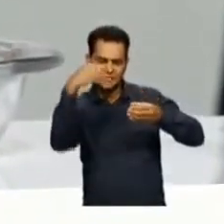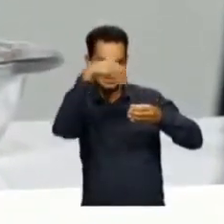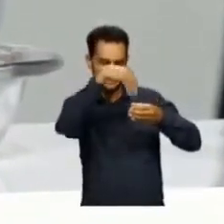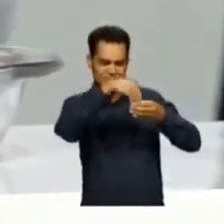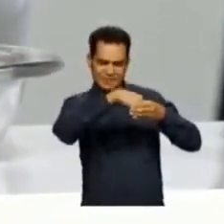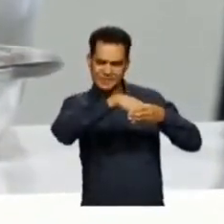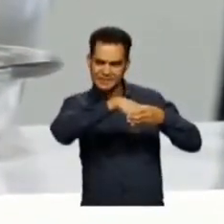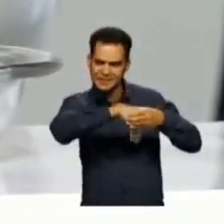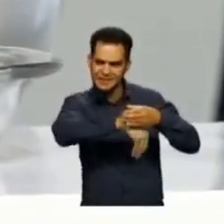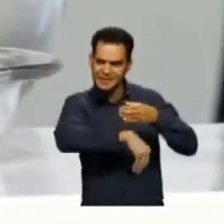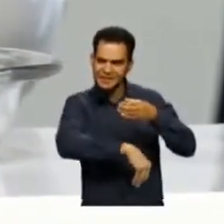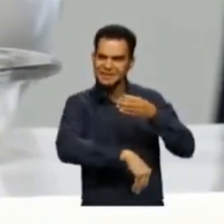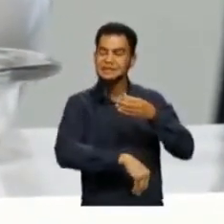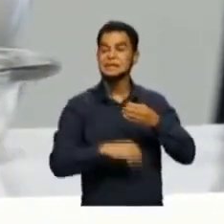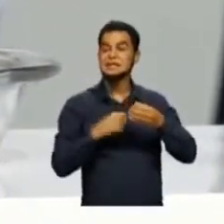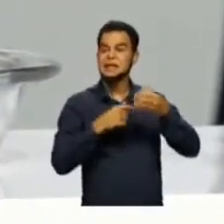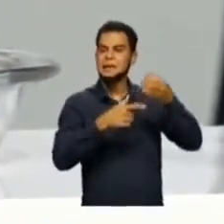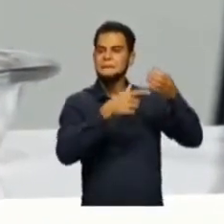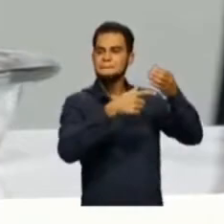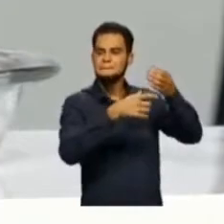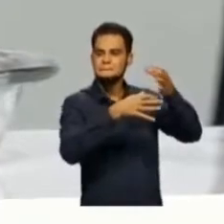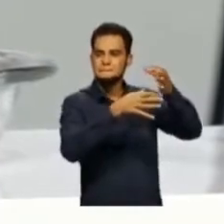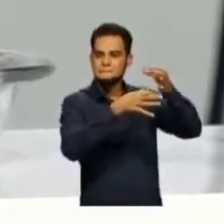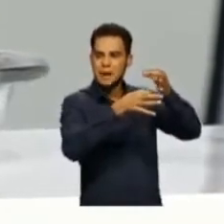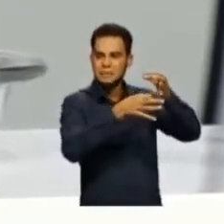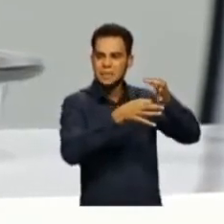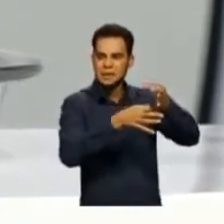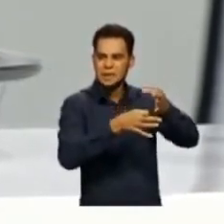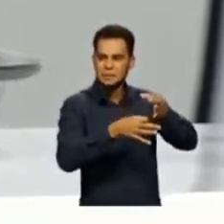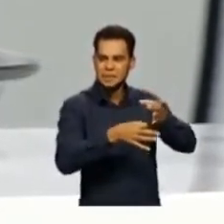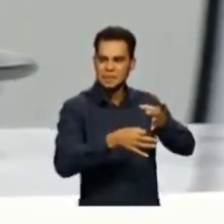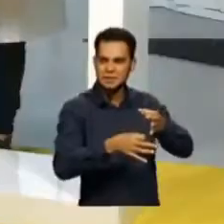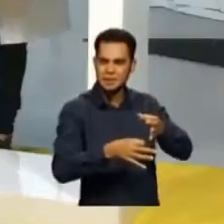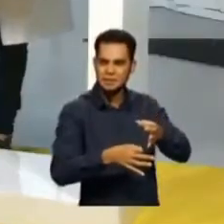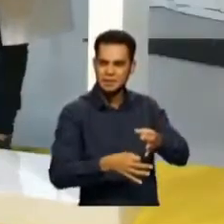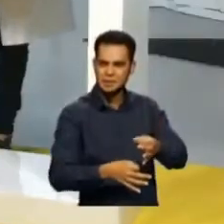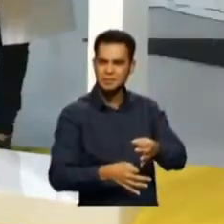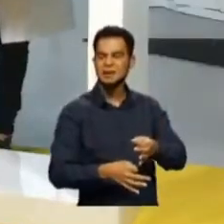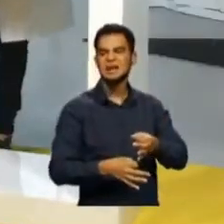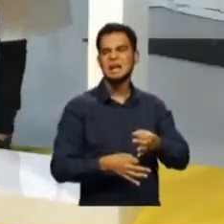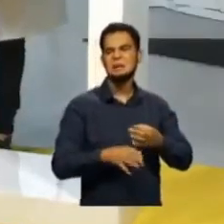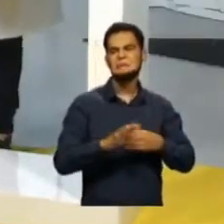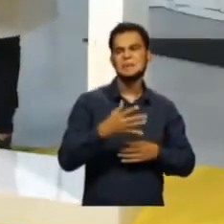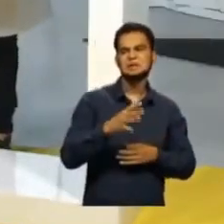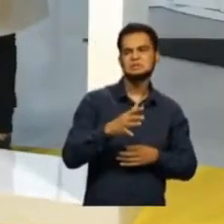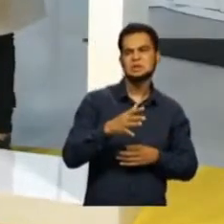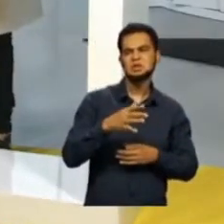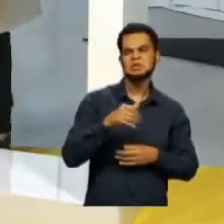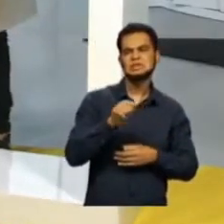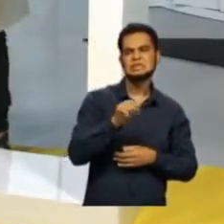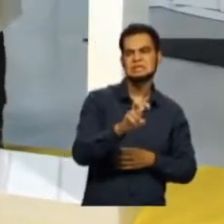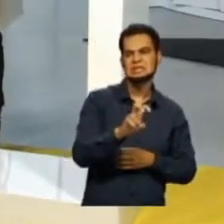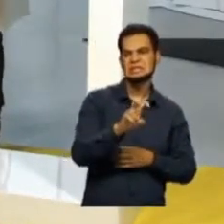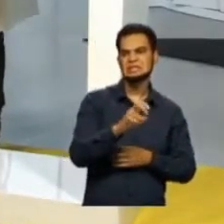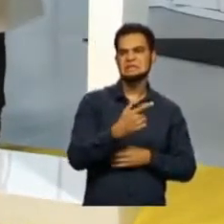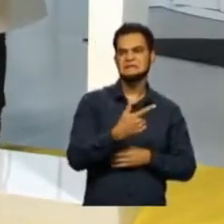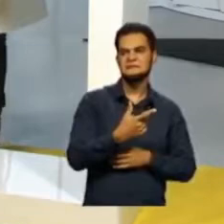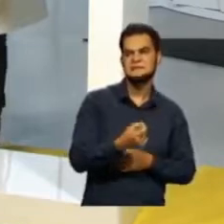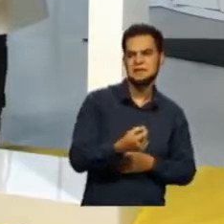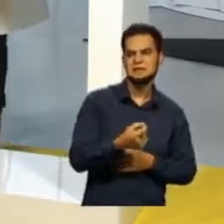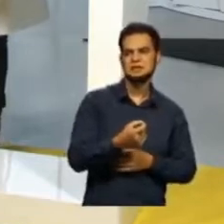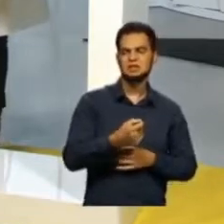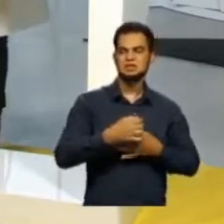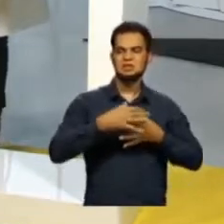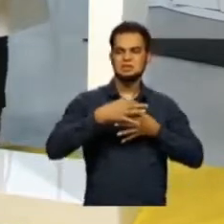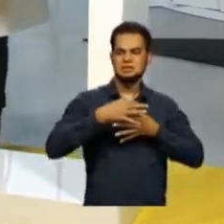cheio de anéis cartilaginosos, que vai dar mais ou menos aí em nós humanos 15 a 20 anéis. E esses anéis,